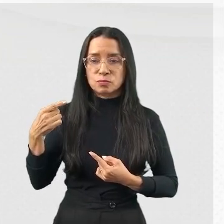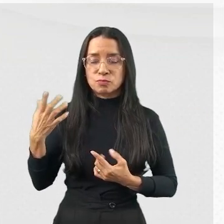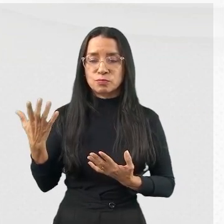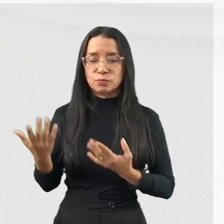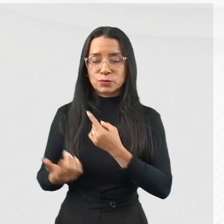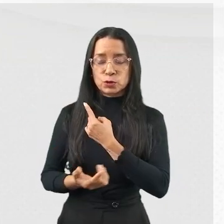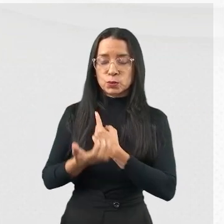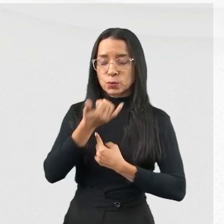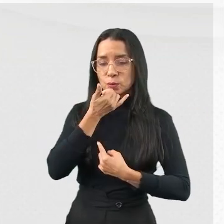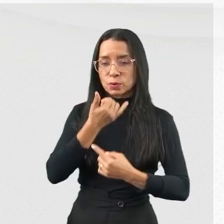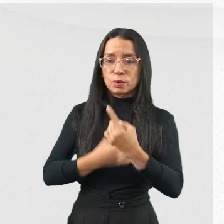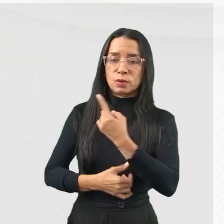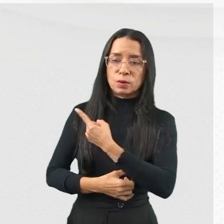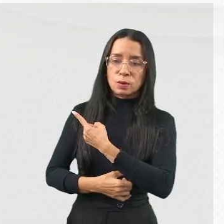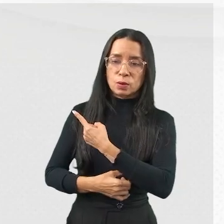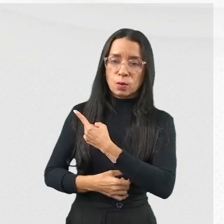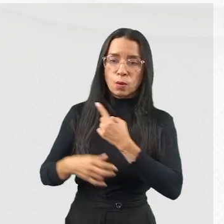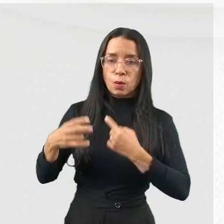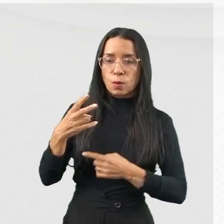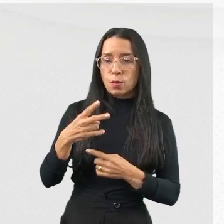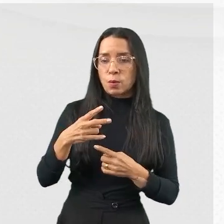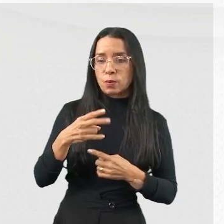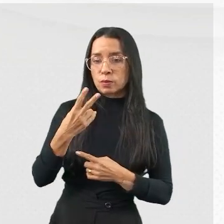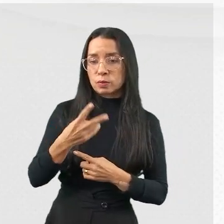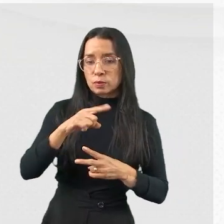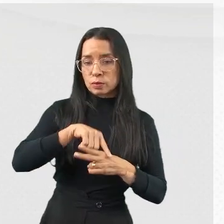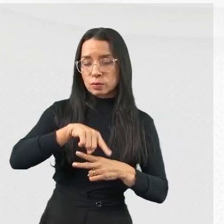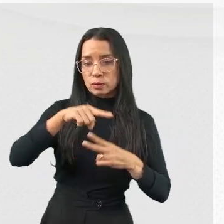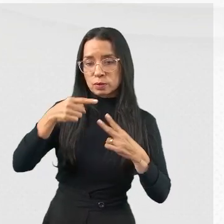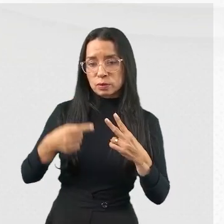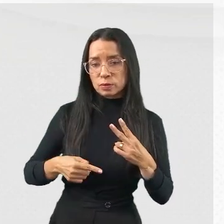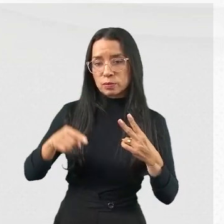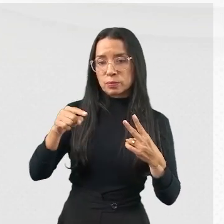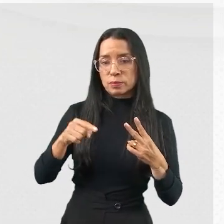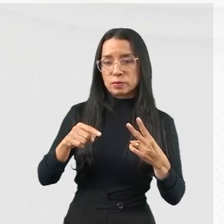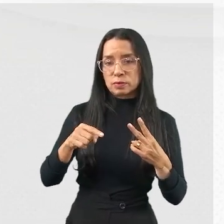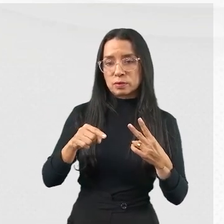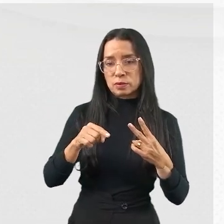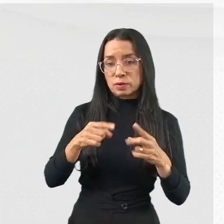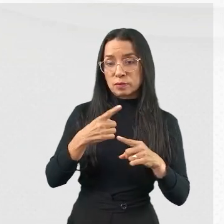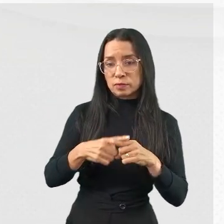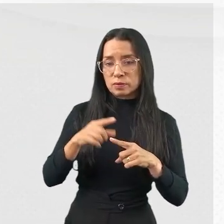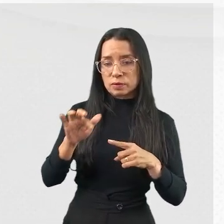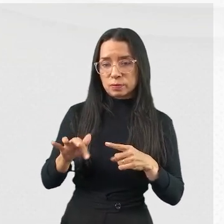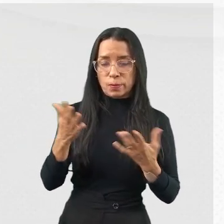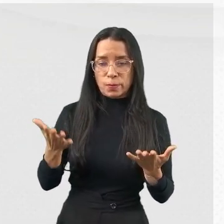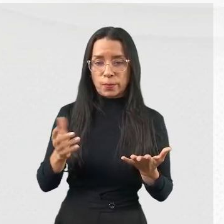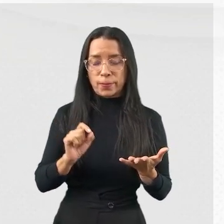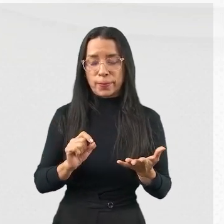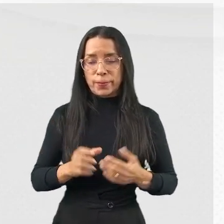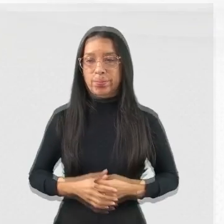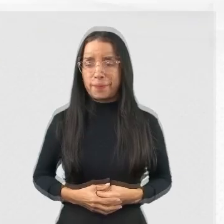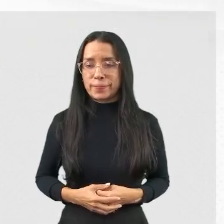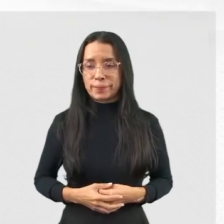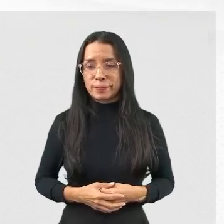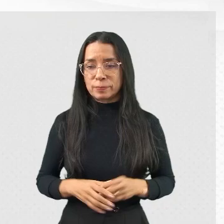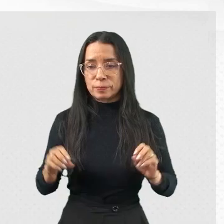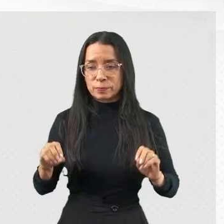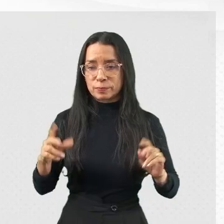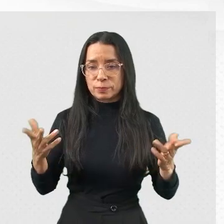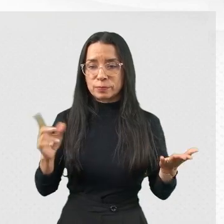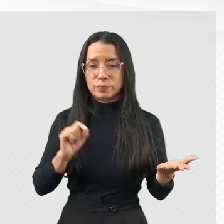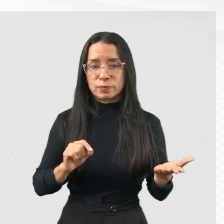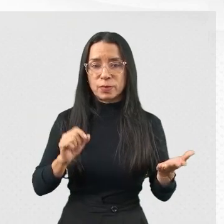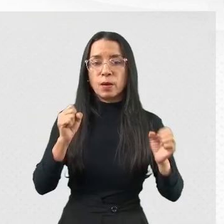ser 2π vezes f. Então, pode ser tanto 2π sobre t, quanto 2π vezes f. Tá? Você